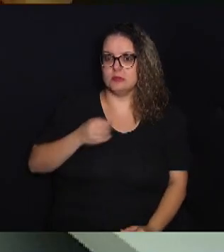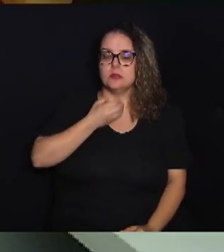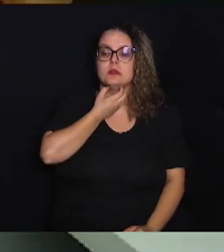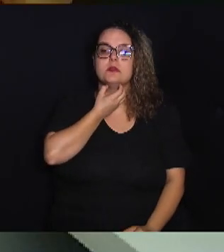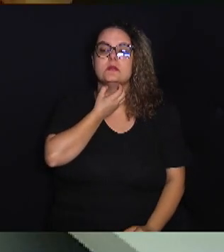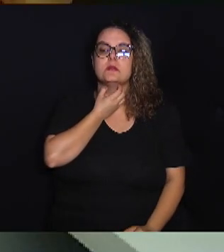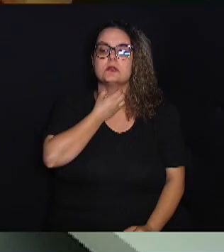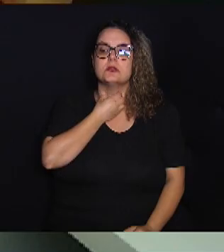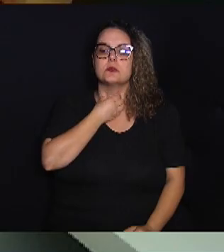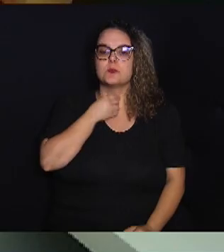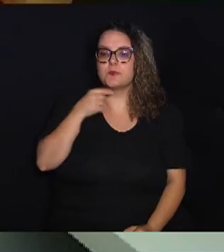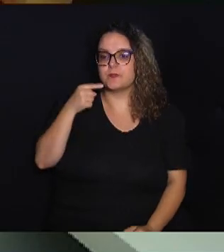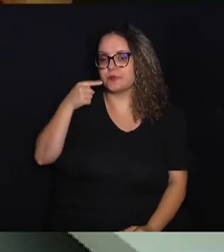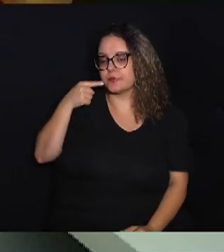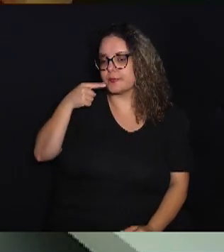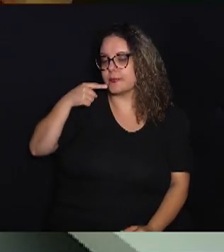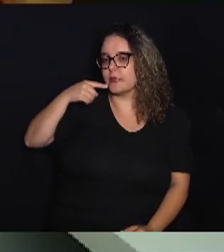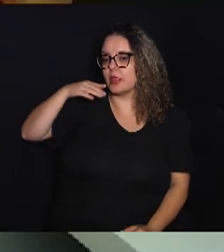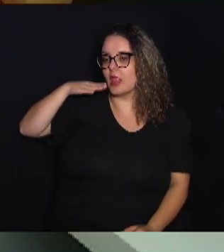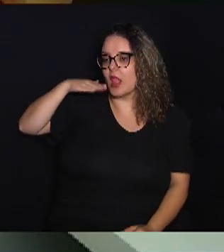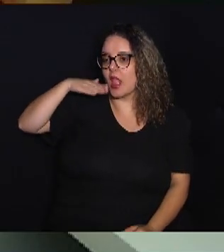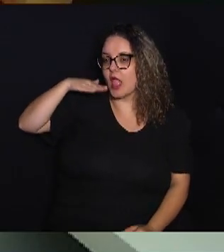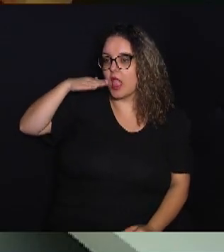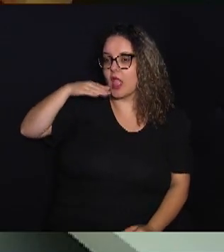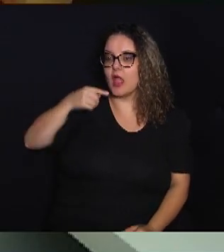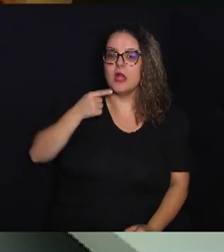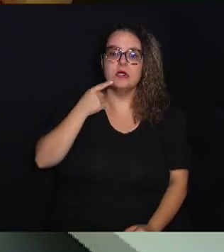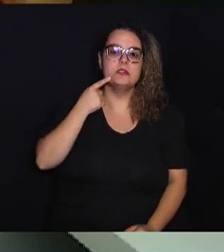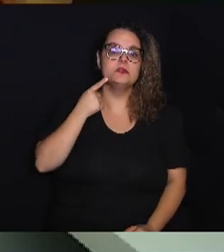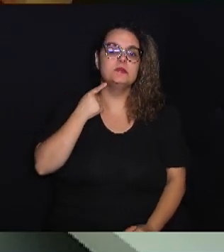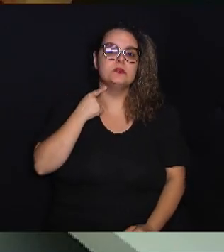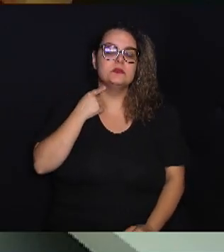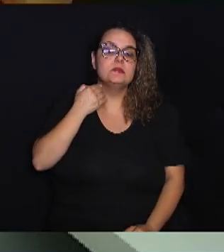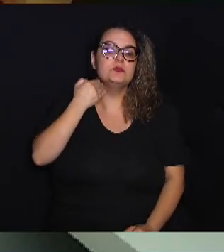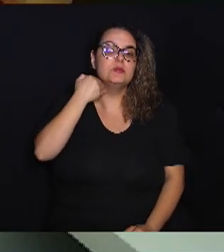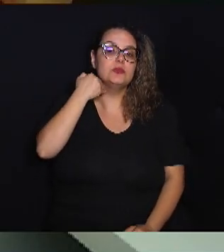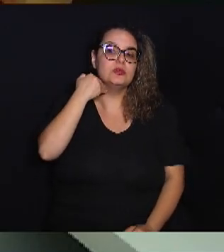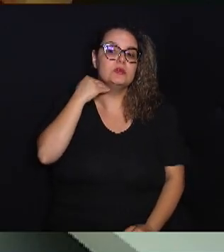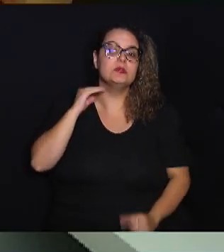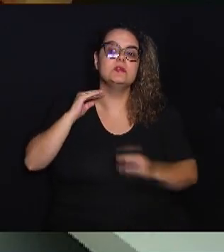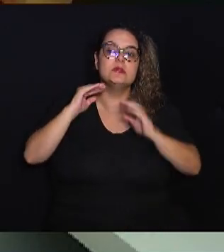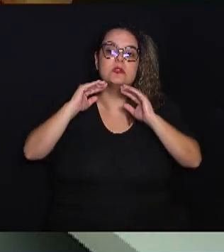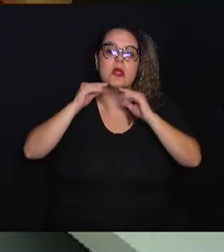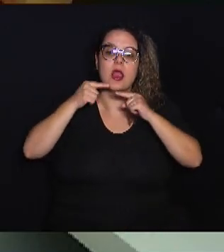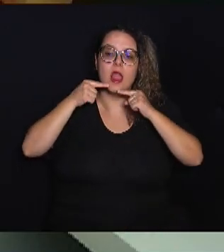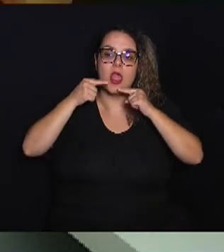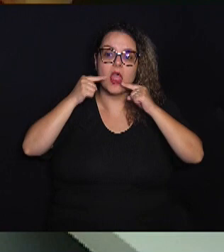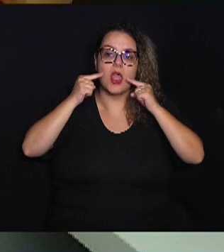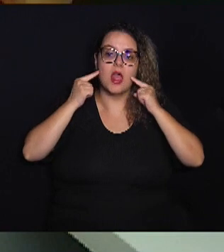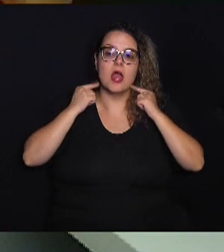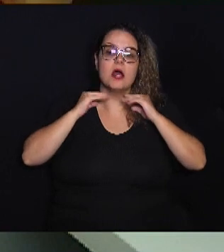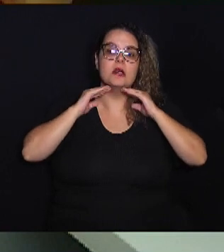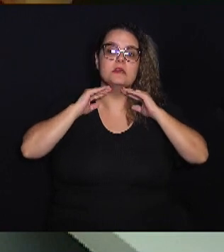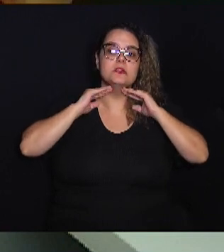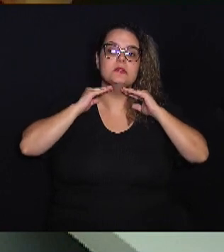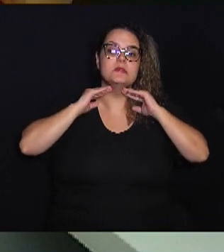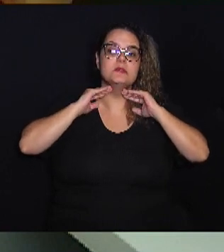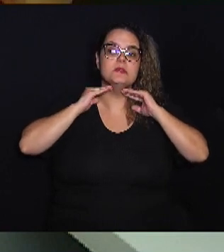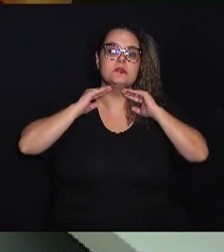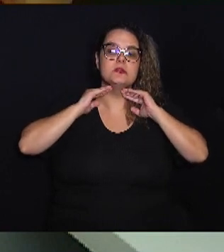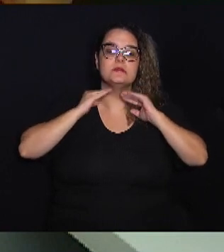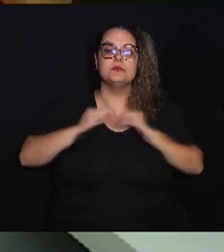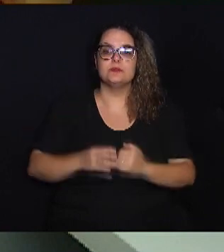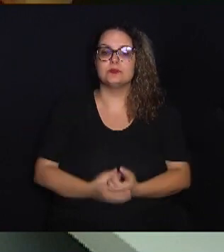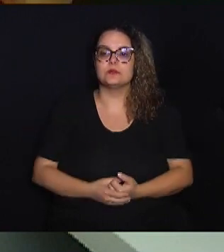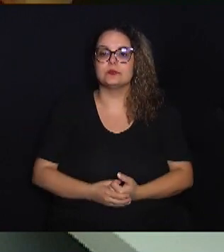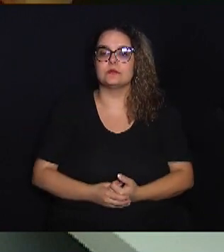tem a língua, né? A base da língua que a gente não enxerga, que está mais para trás, né? Tem a própria,